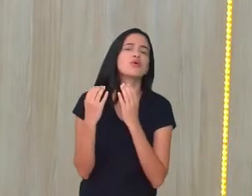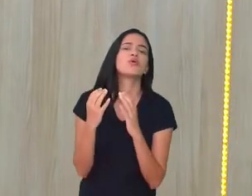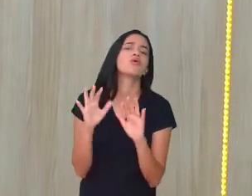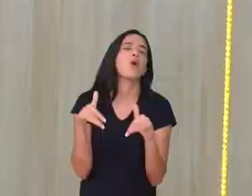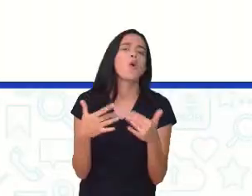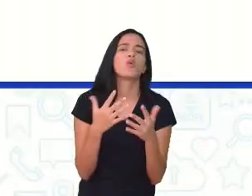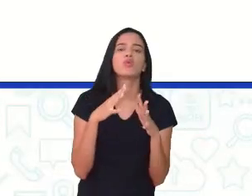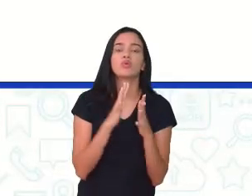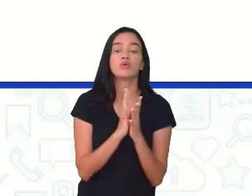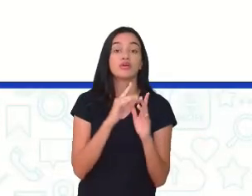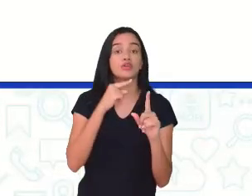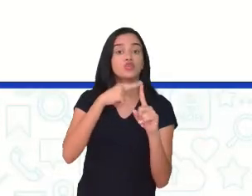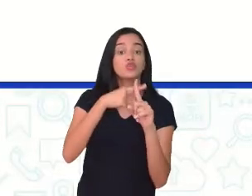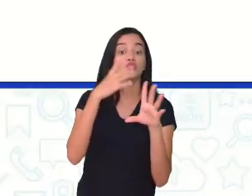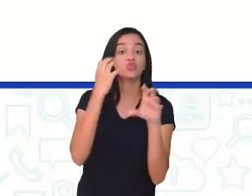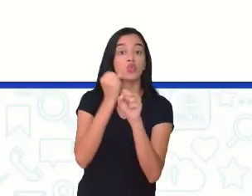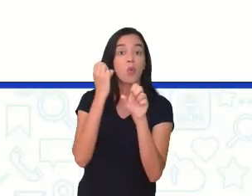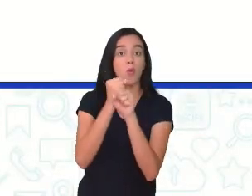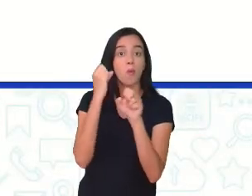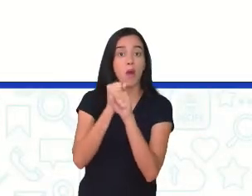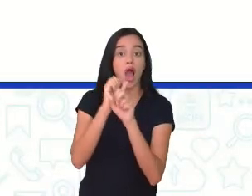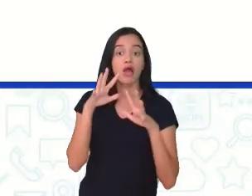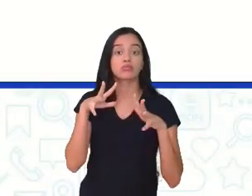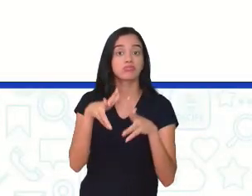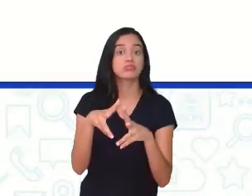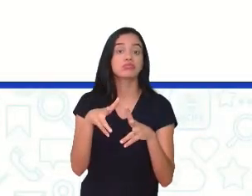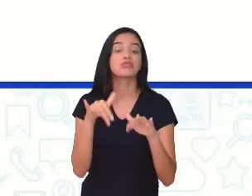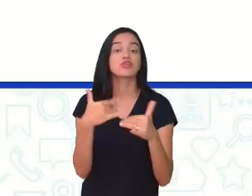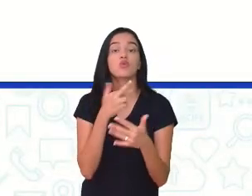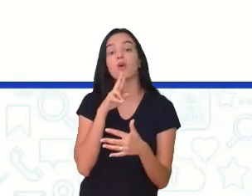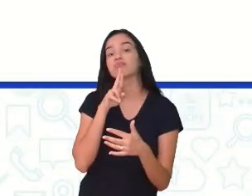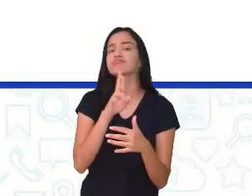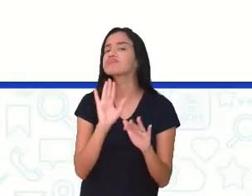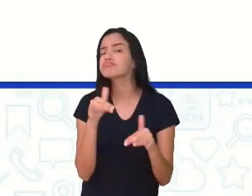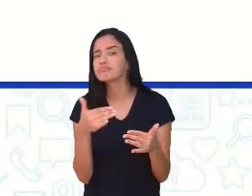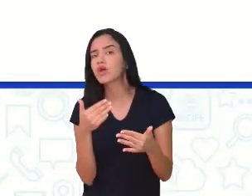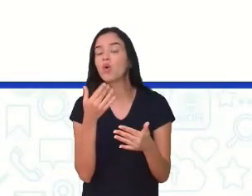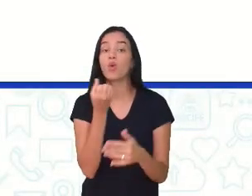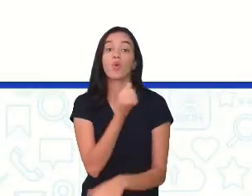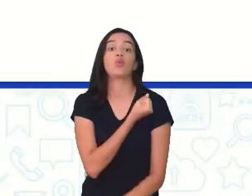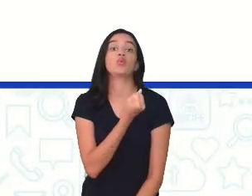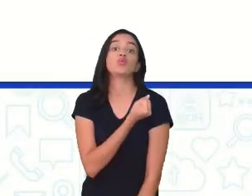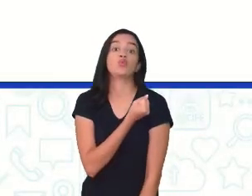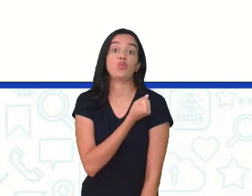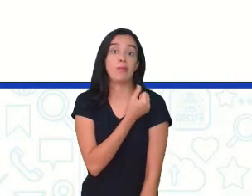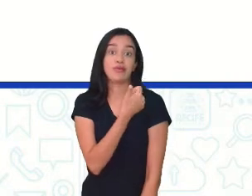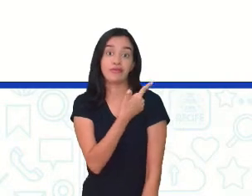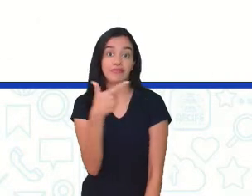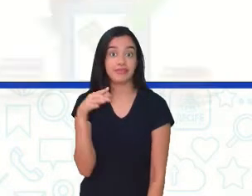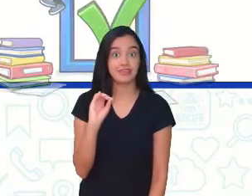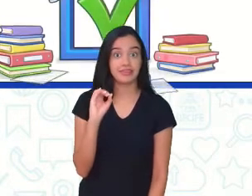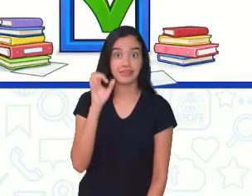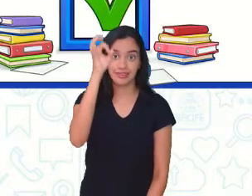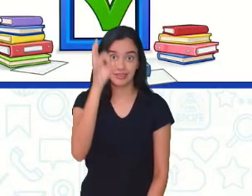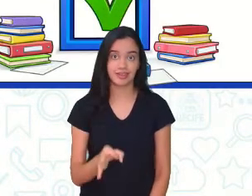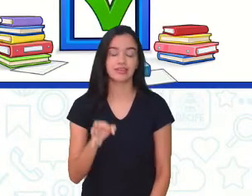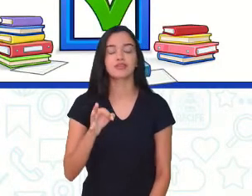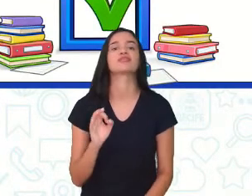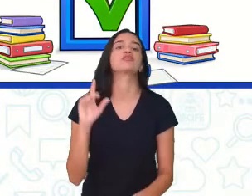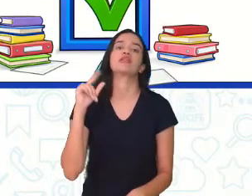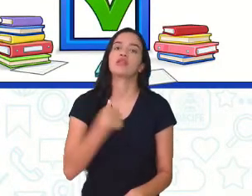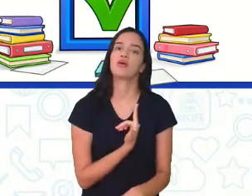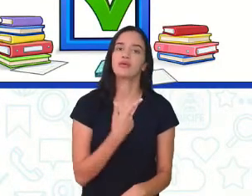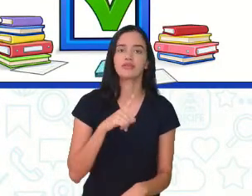alunos? Soma todos esses valores e encontra aí como resultado o número 20. Beleza? E aí, ó, a gente